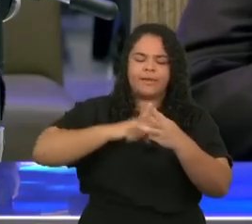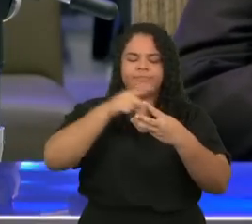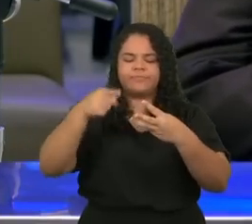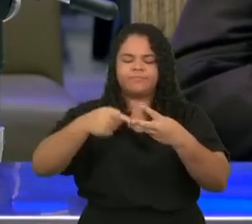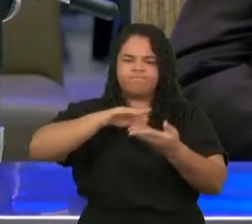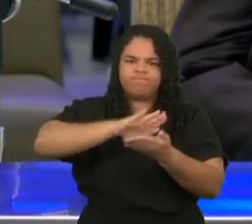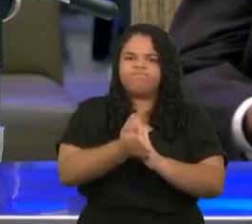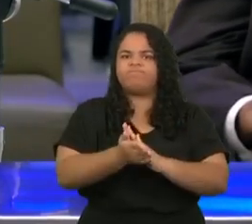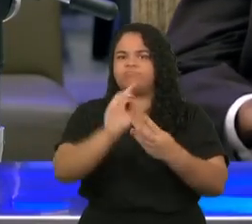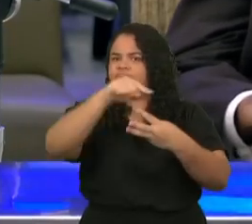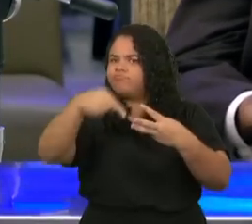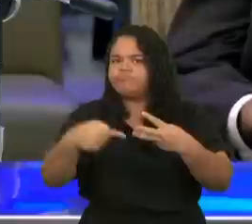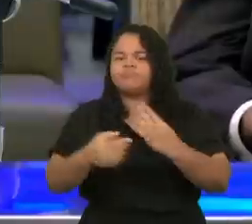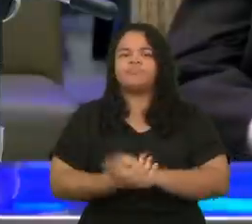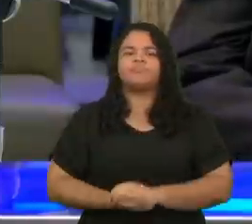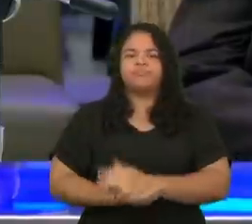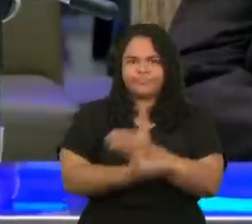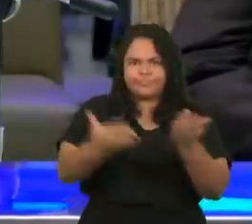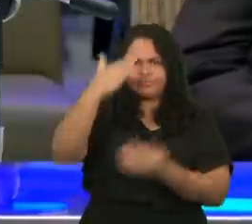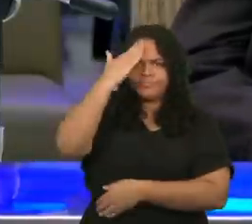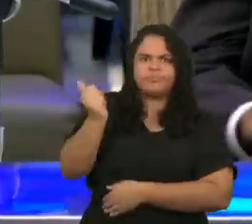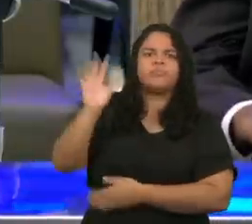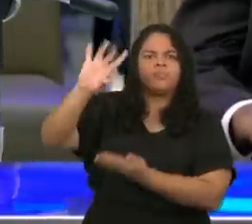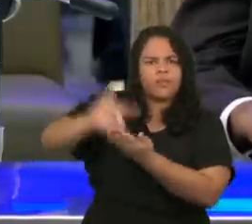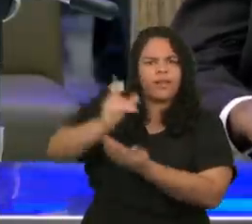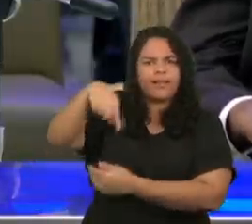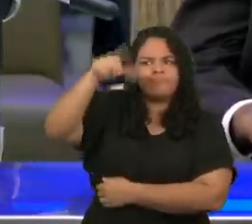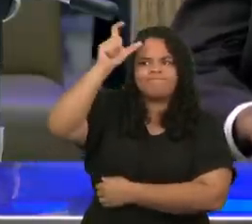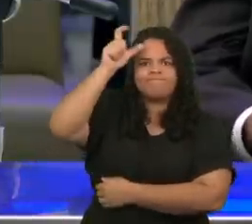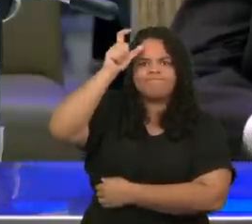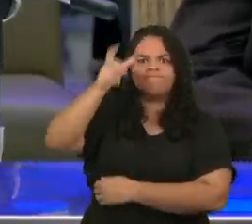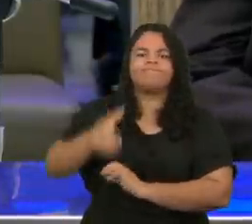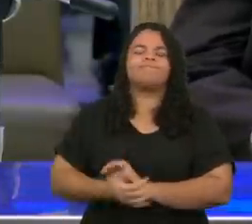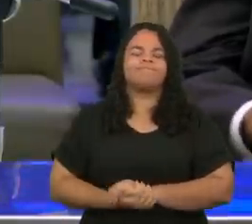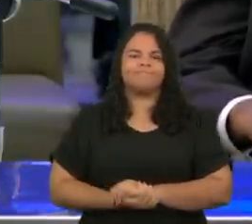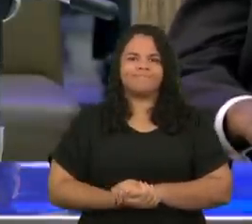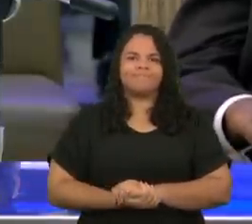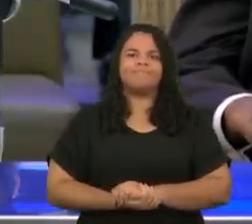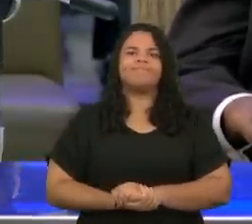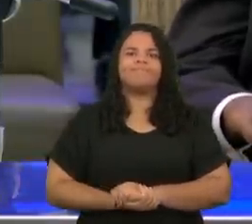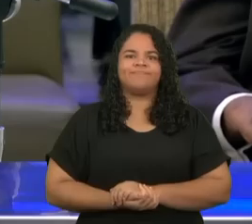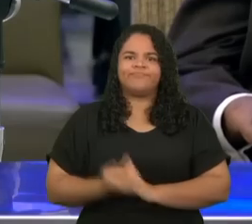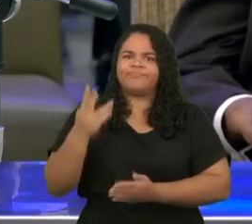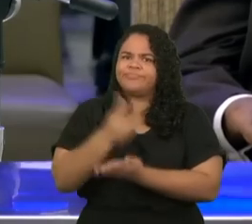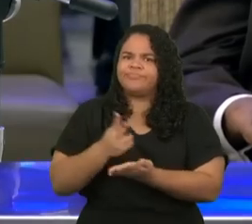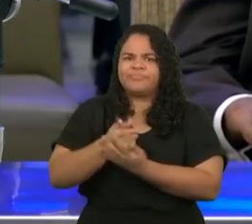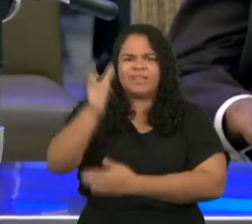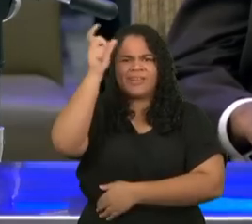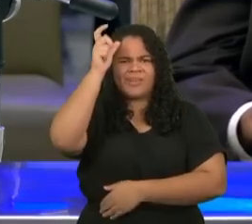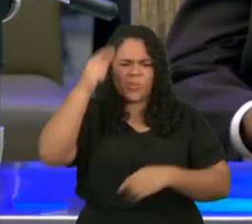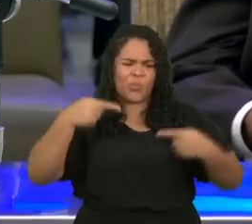e este inimigo Todos sabem quem é não é isso ele é o inimigo da igreja o inimigo de cada